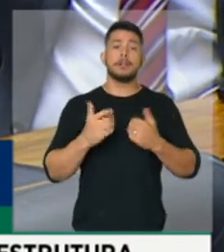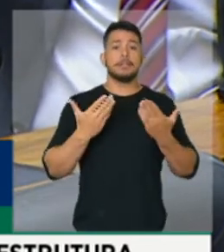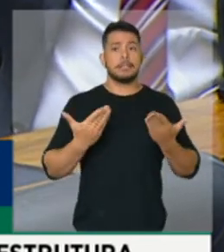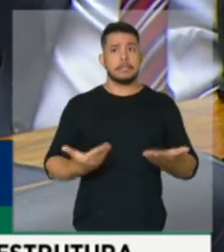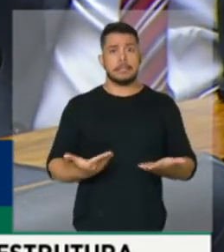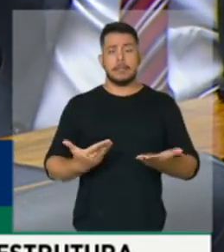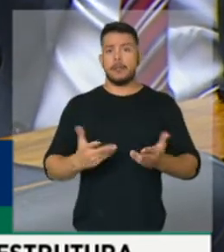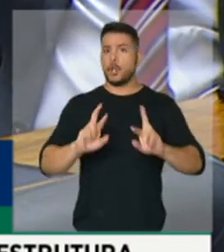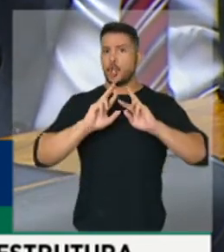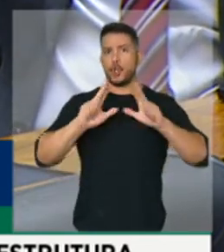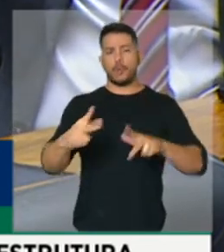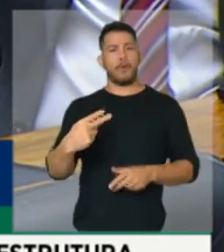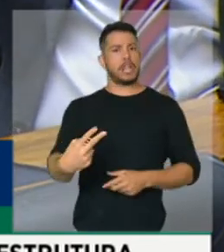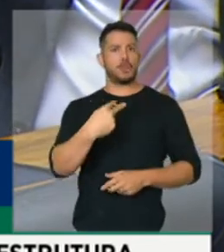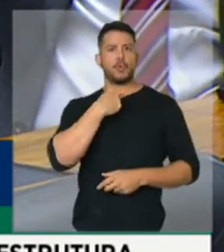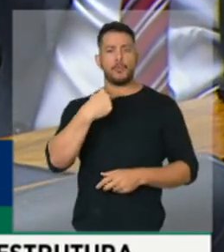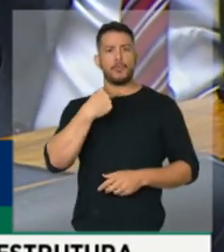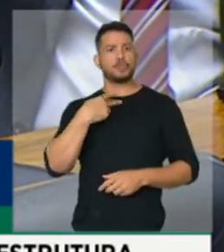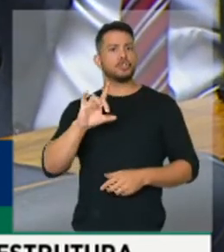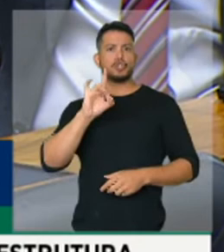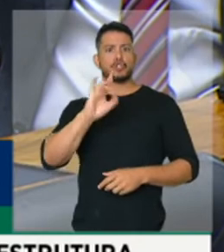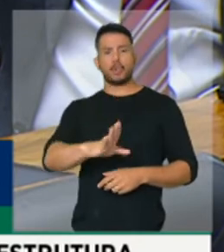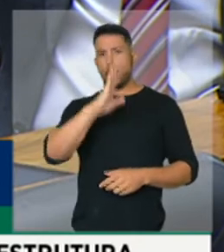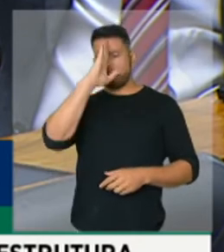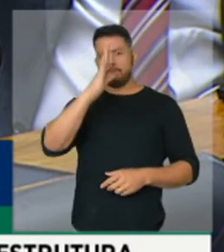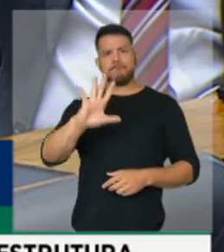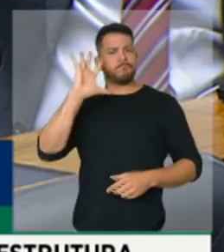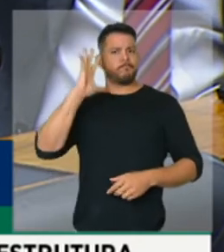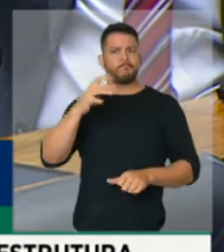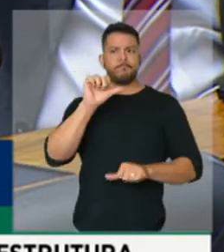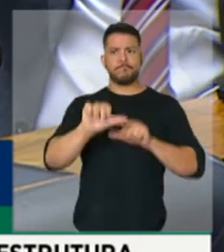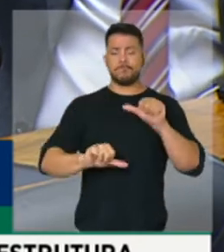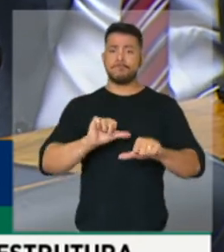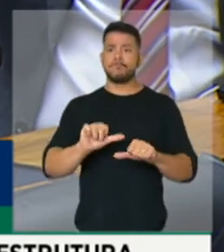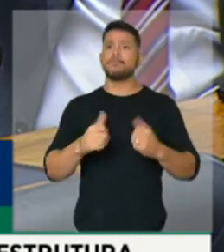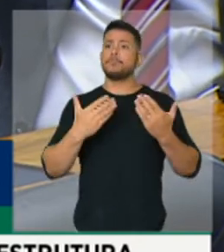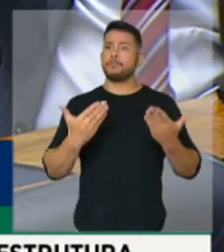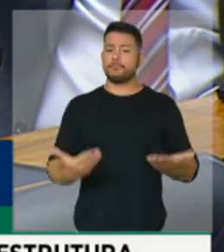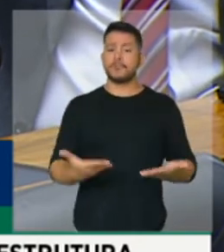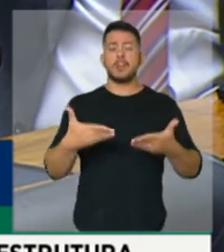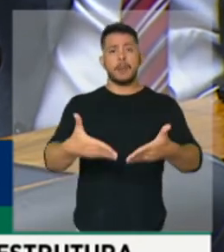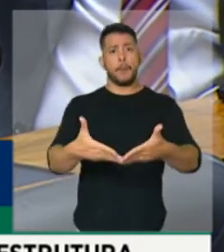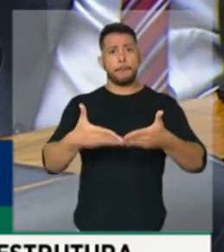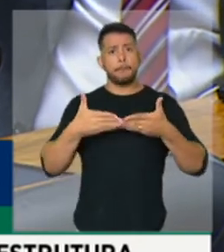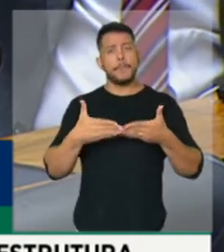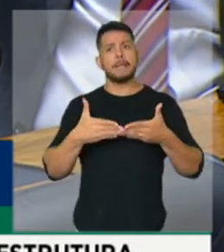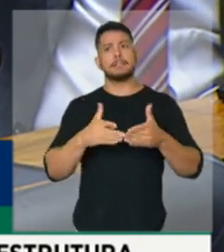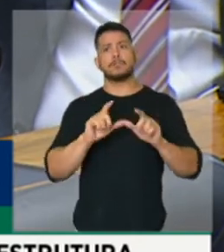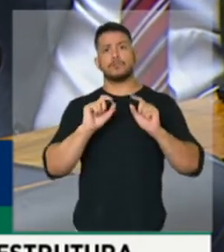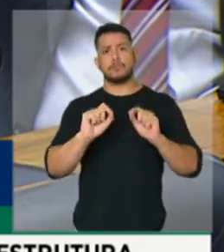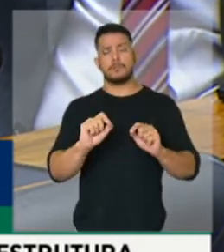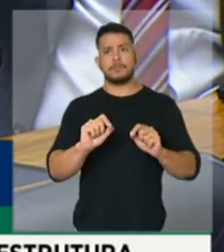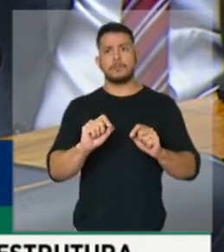forma unilateral, se promover a modificação. Para concluir, gostaria que fossem